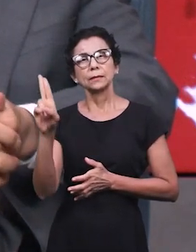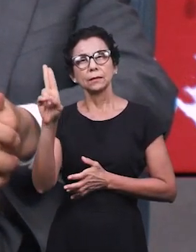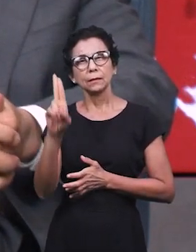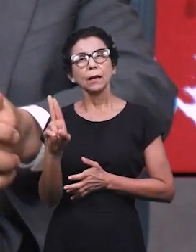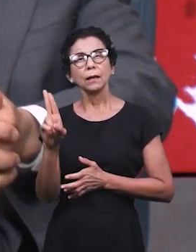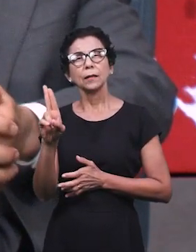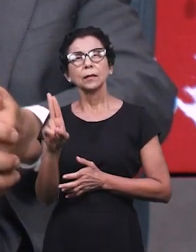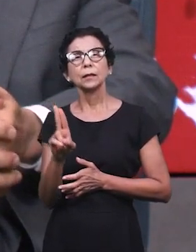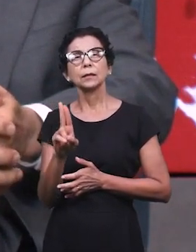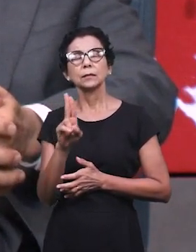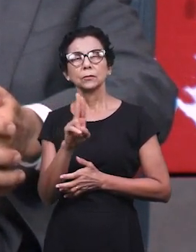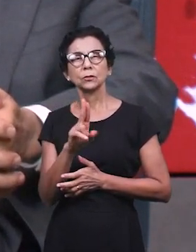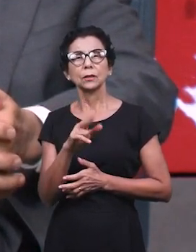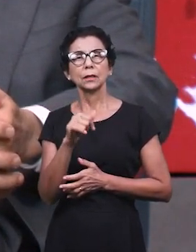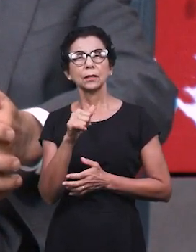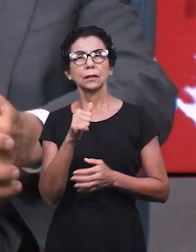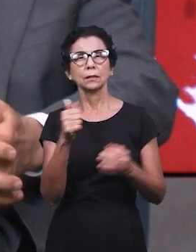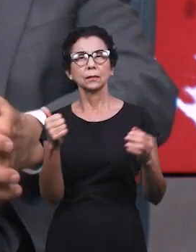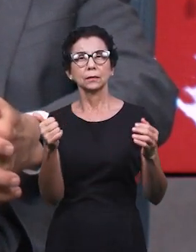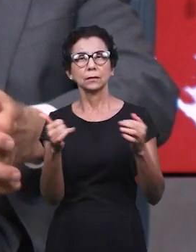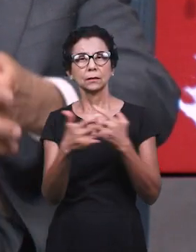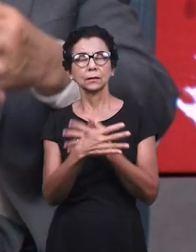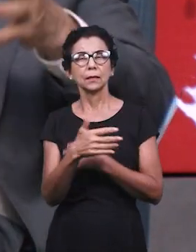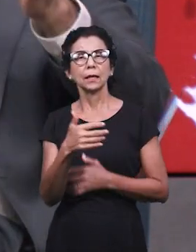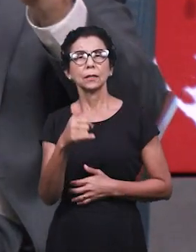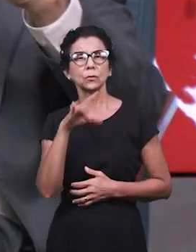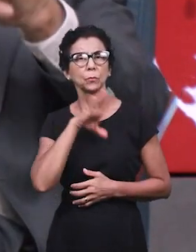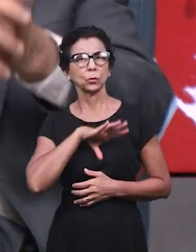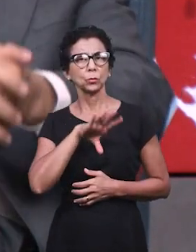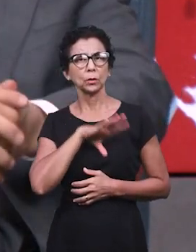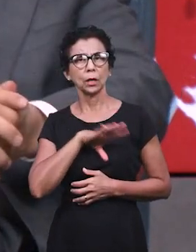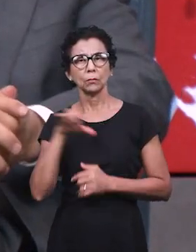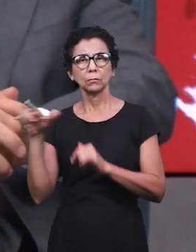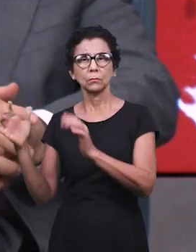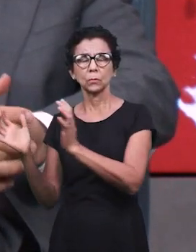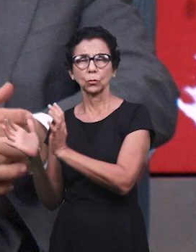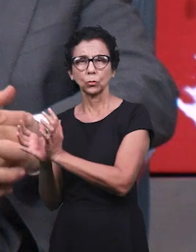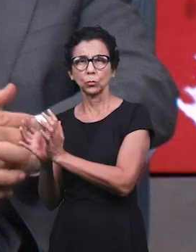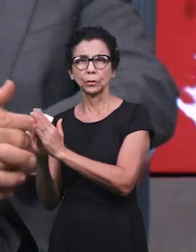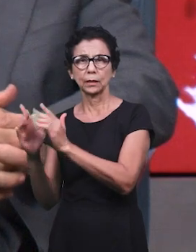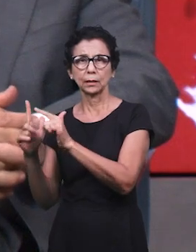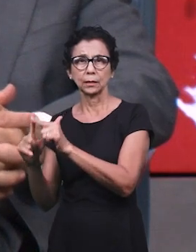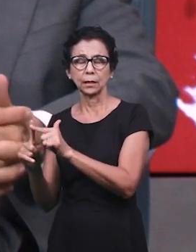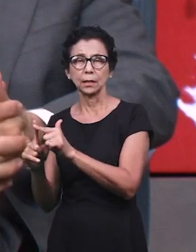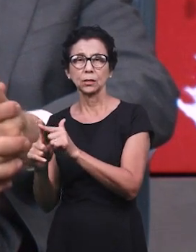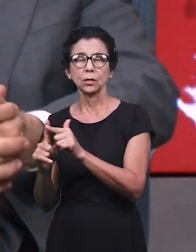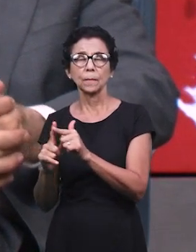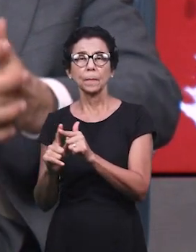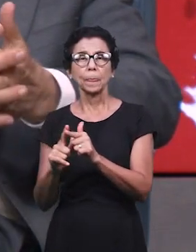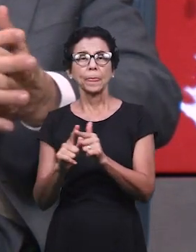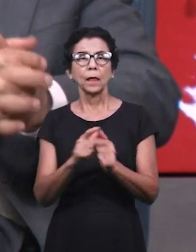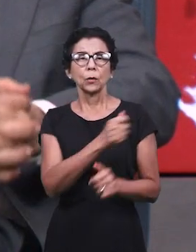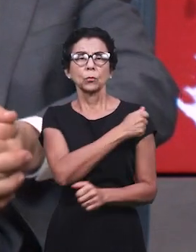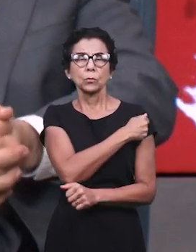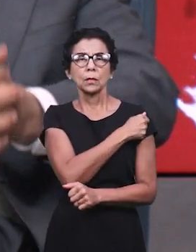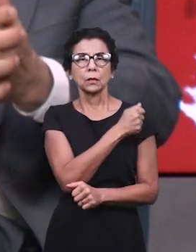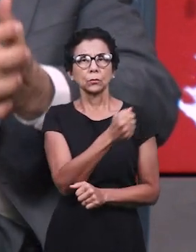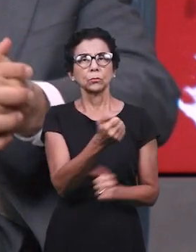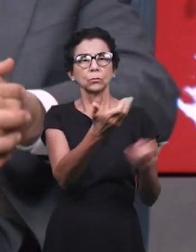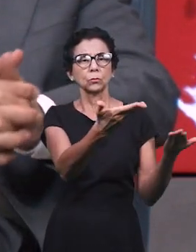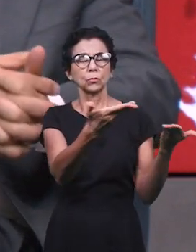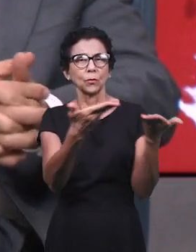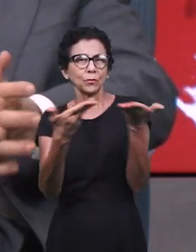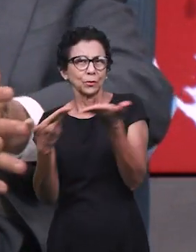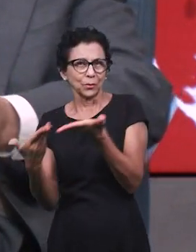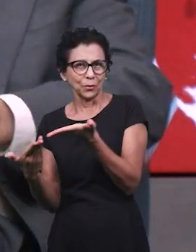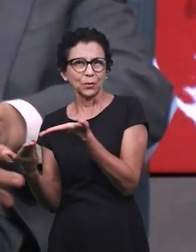universidade, para vir ao culto. E vieram um grupo grande de professores da universidade, lá, a